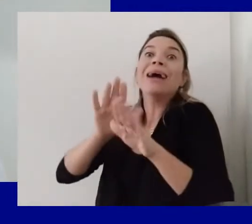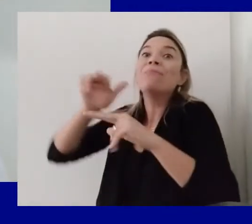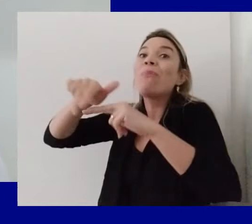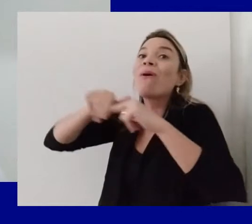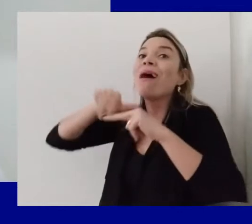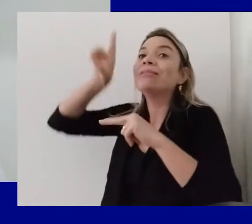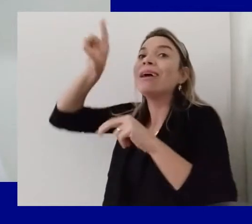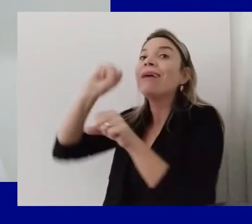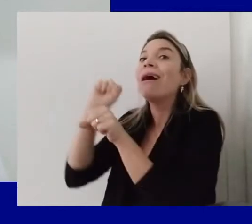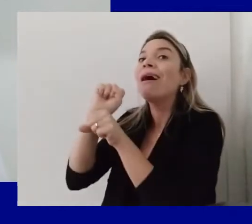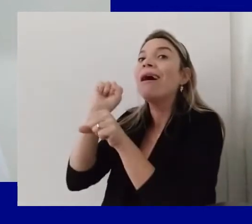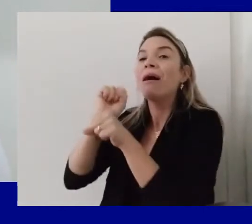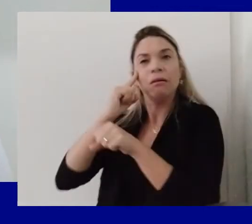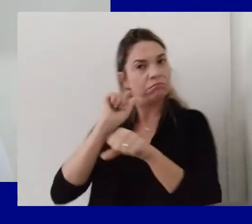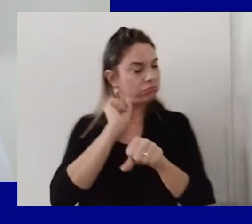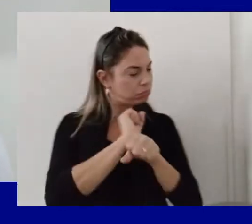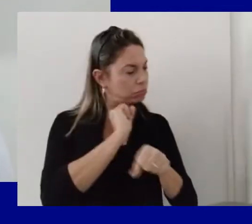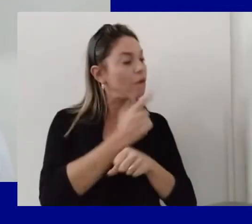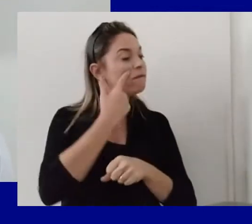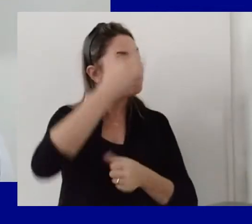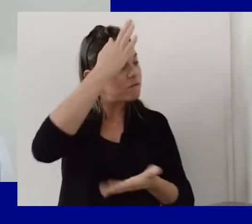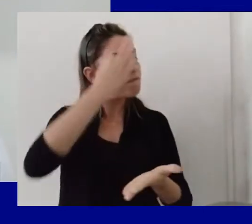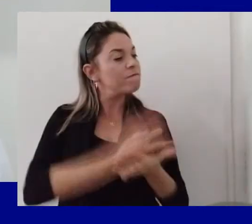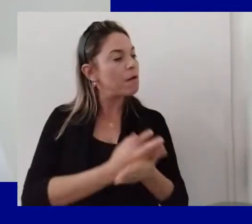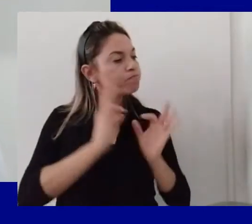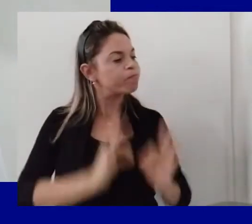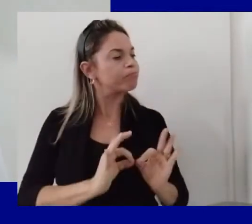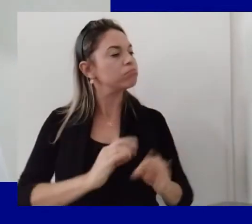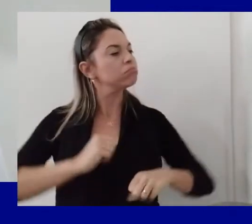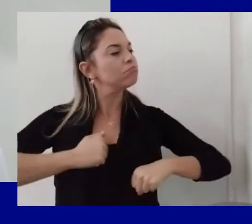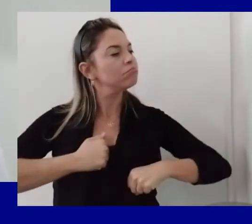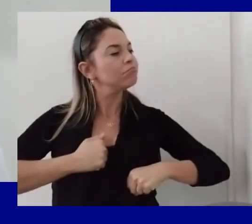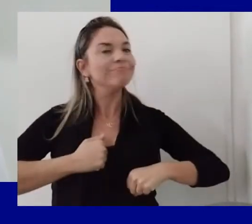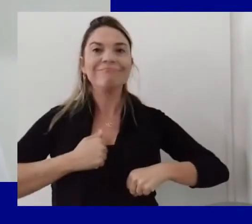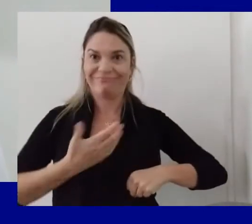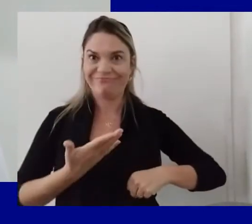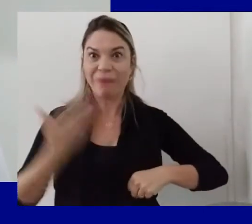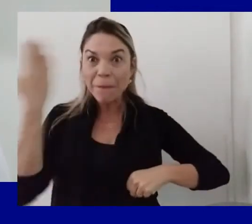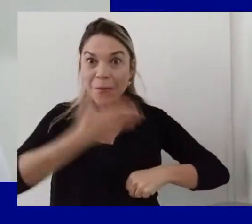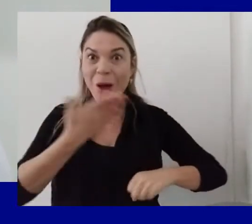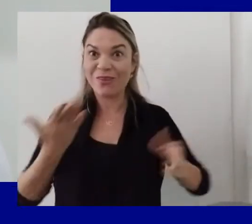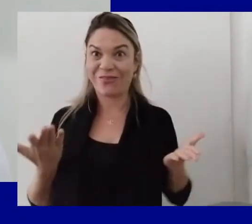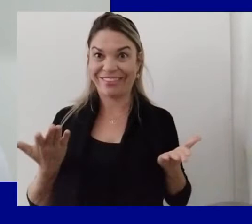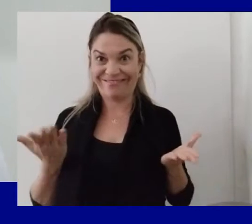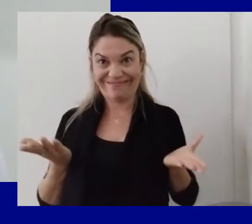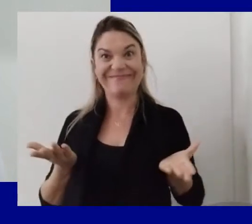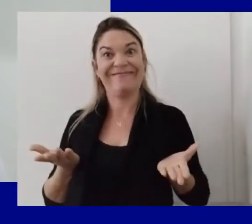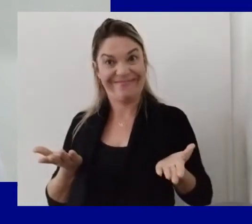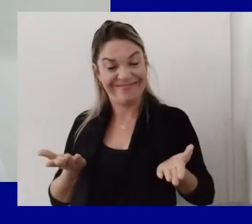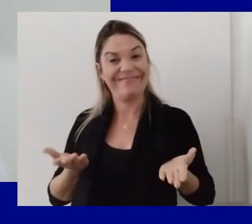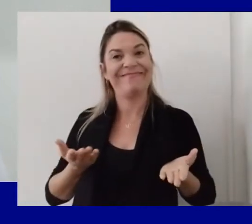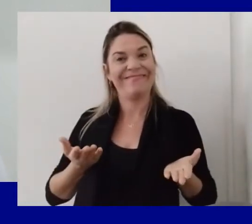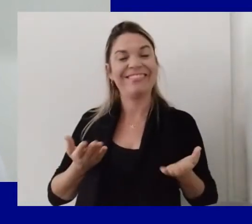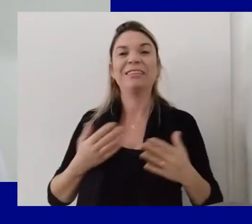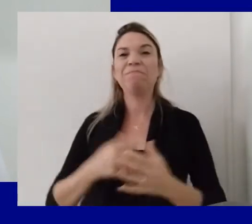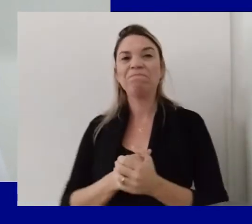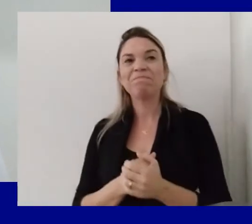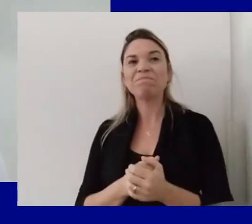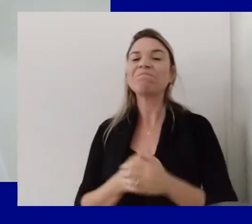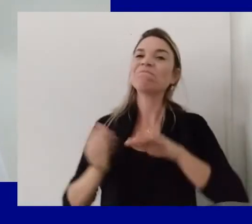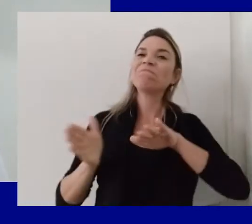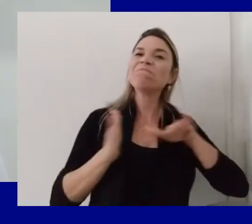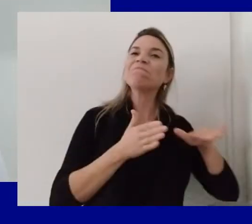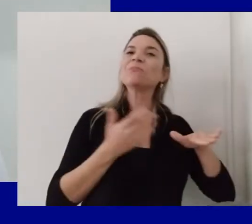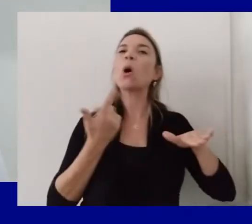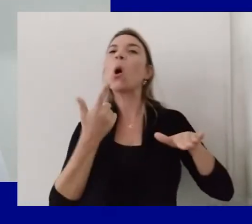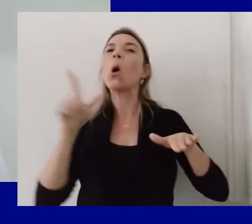fé. Uma última característica que eu quero destacar é a eficácia da oração. E aqui